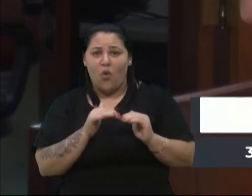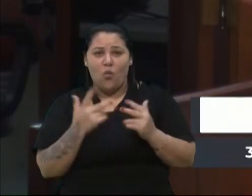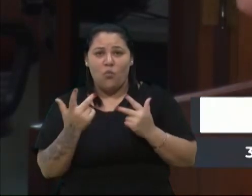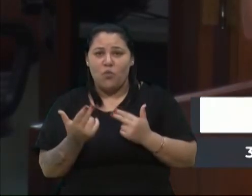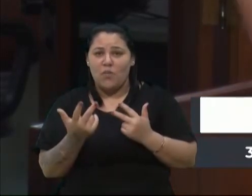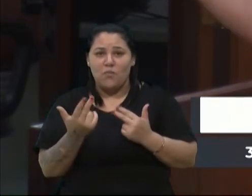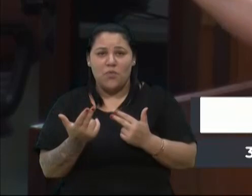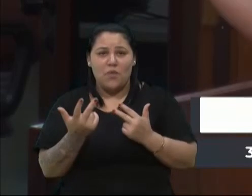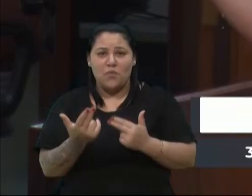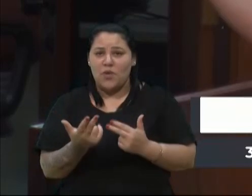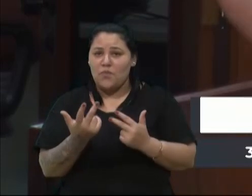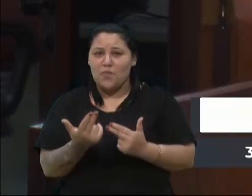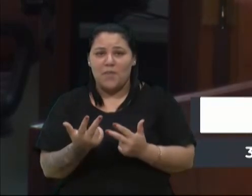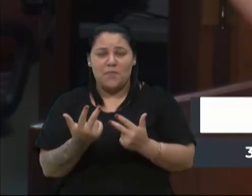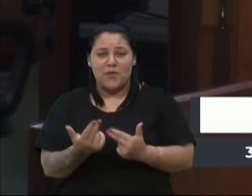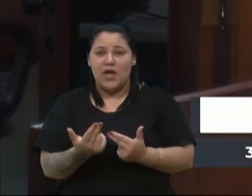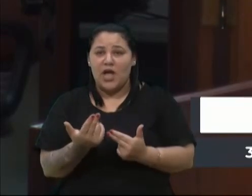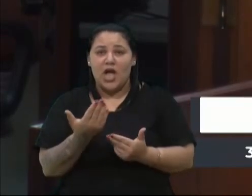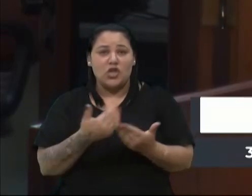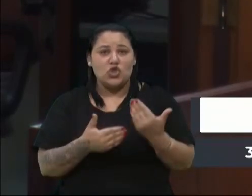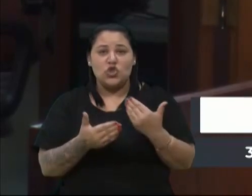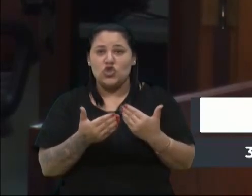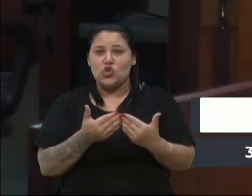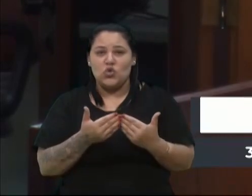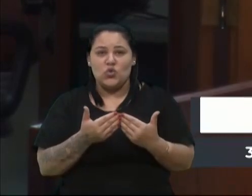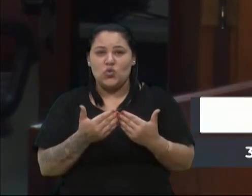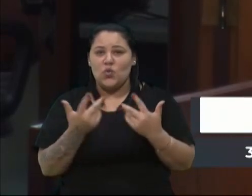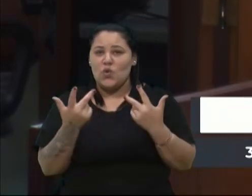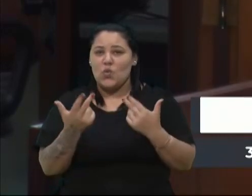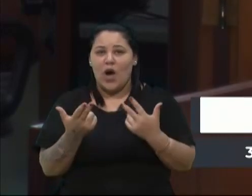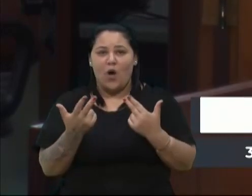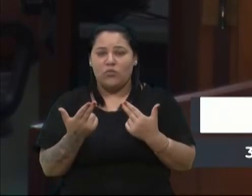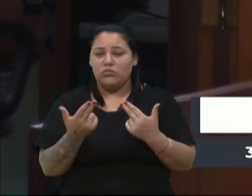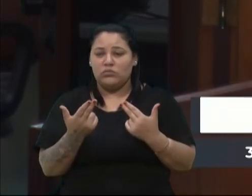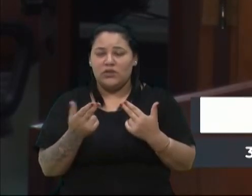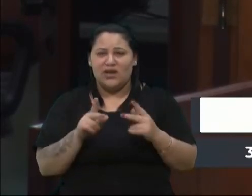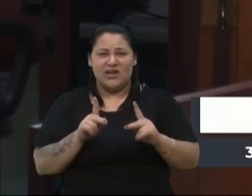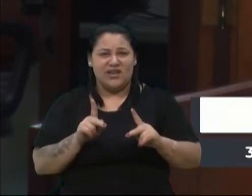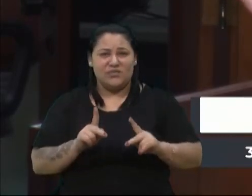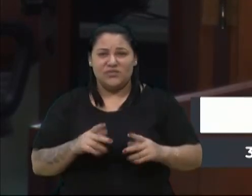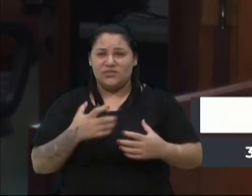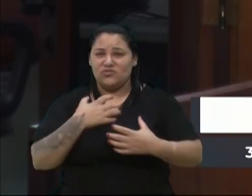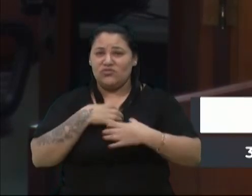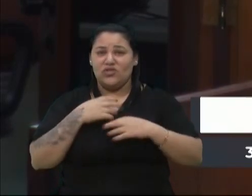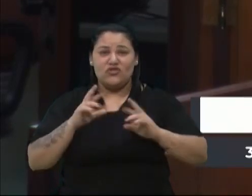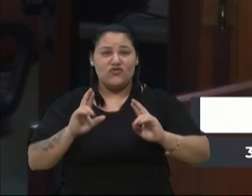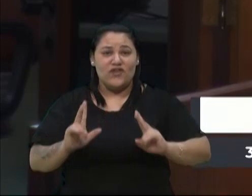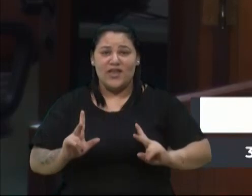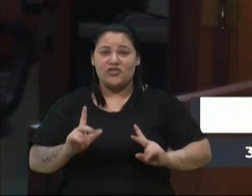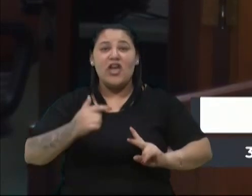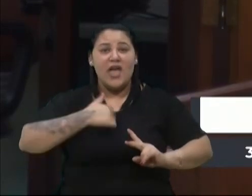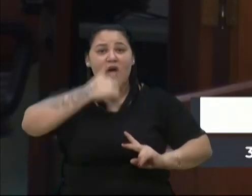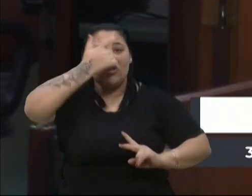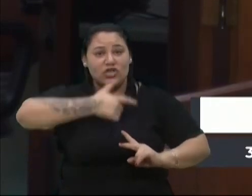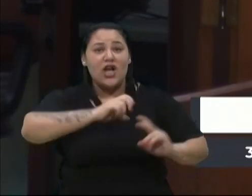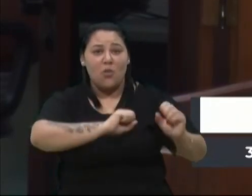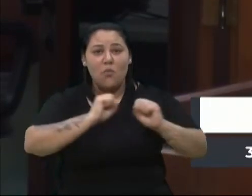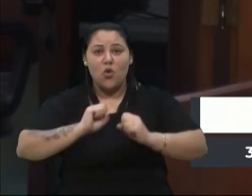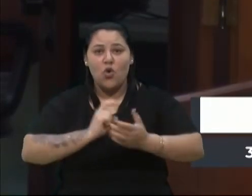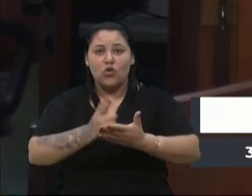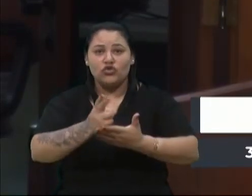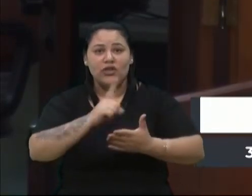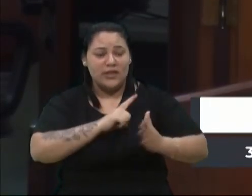de que a gente automaticamente tem que começar a pensar todo mundo igual. Eu achei que a gente podia continuar